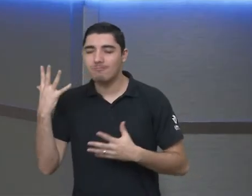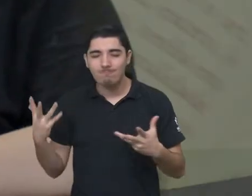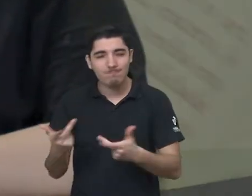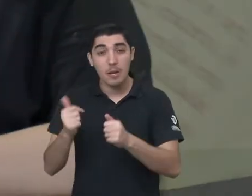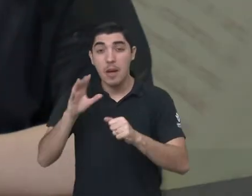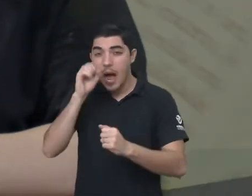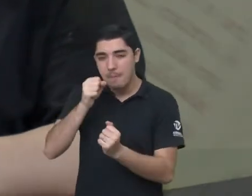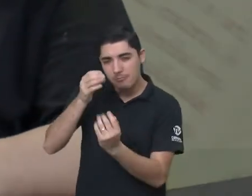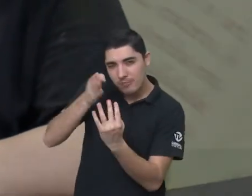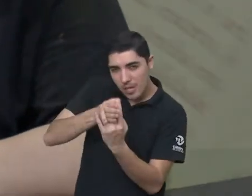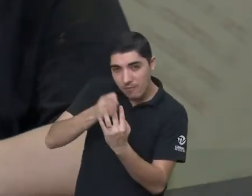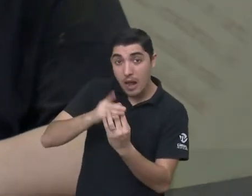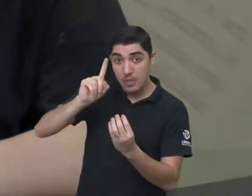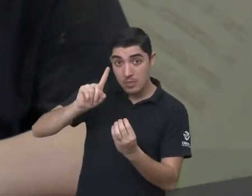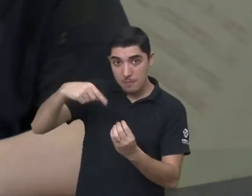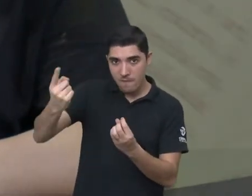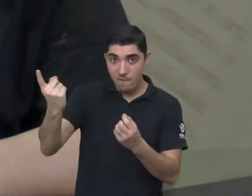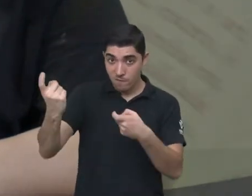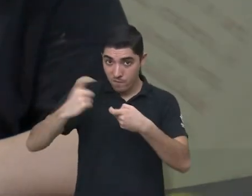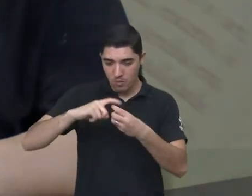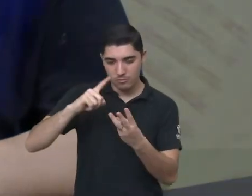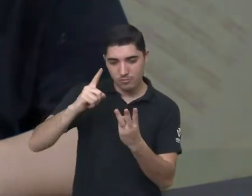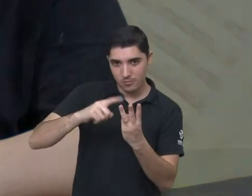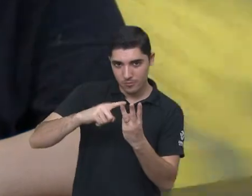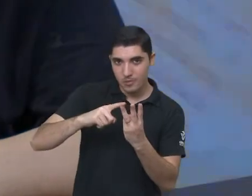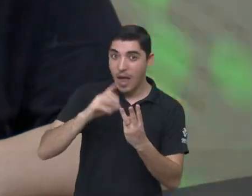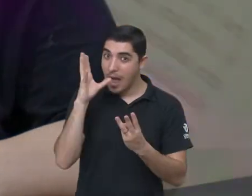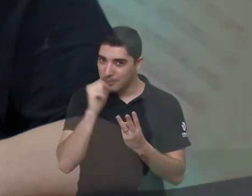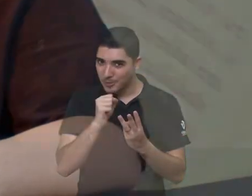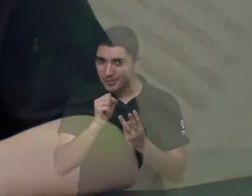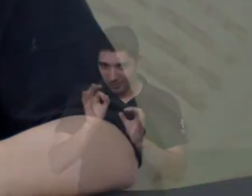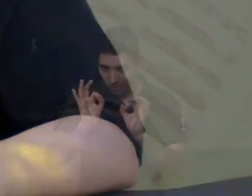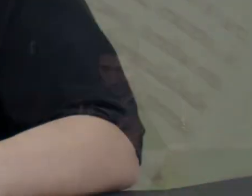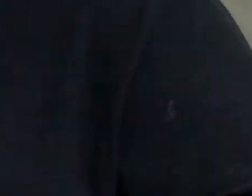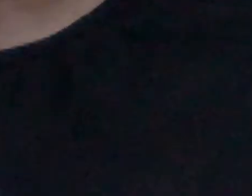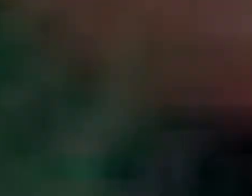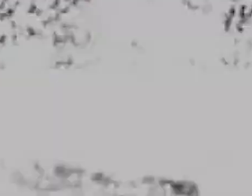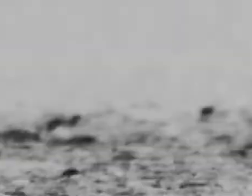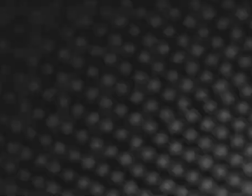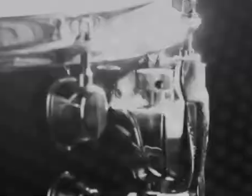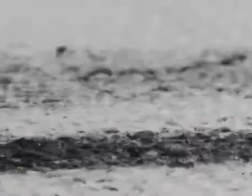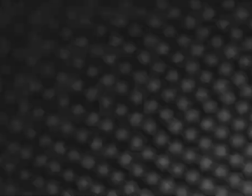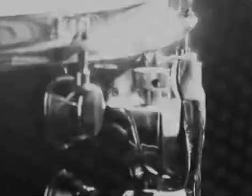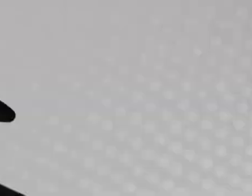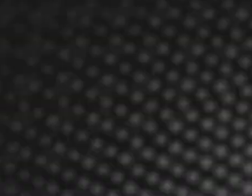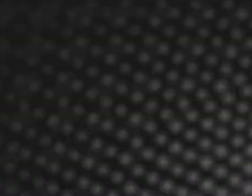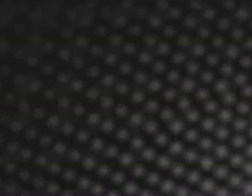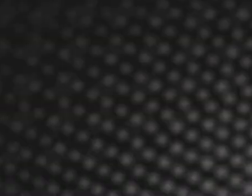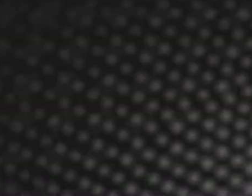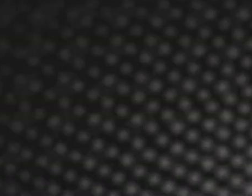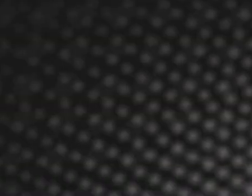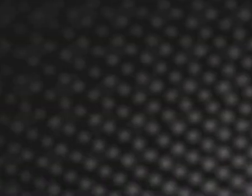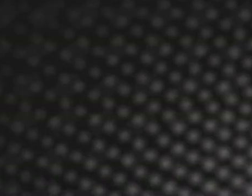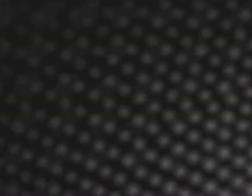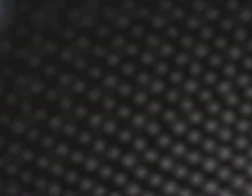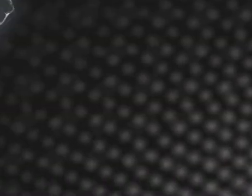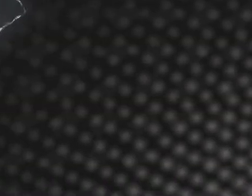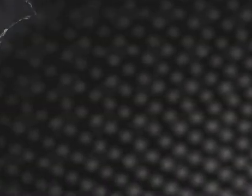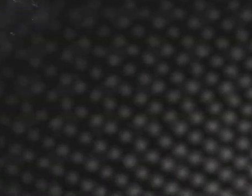preciso tomar um golinho d'água aqui. Pô, ele imita melhor pra mim. Por que ele te chama de grilo falante? Porque esse negócio de eu brincar muito no ar, eu ficava